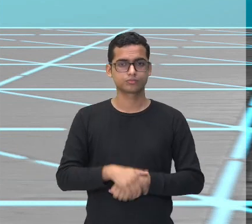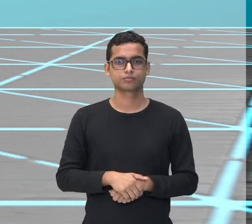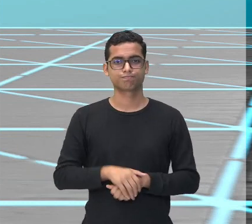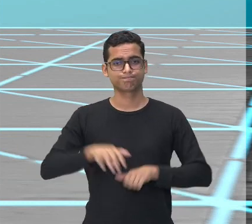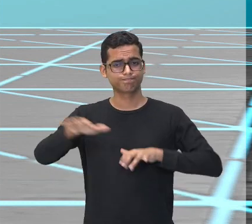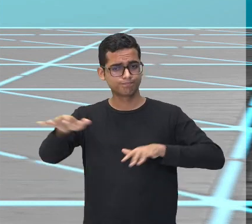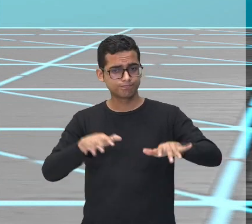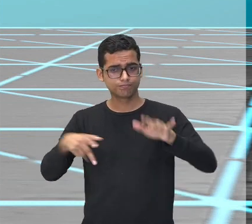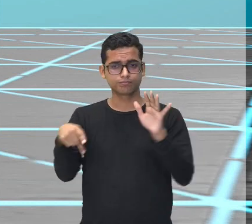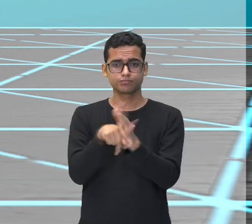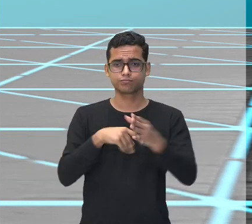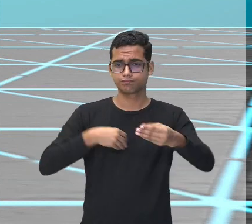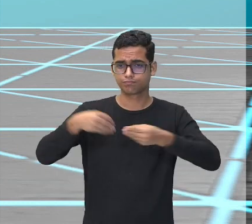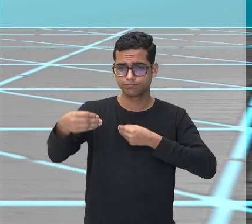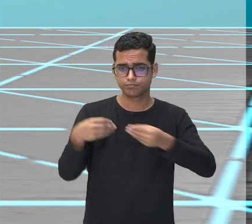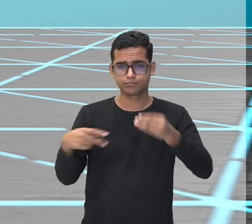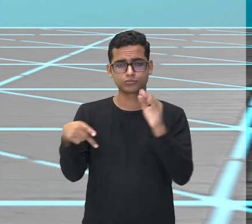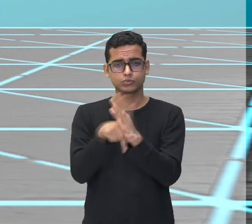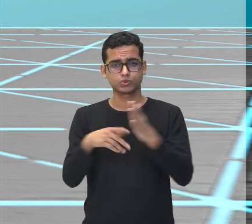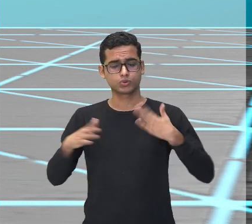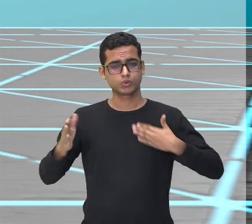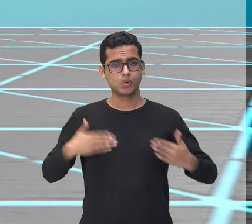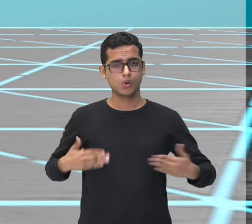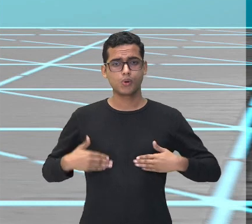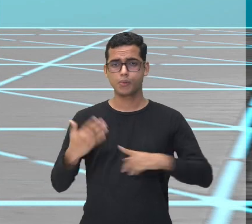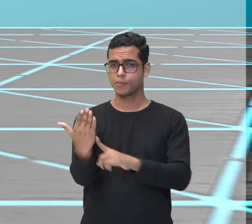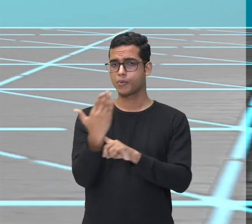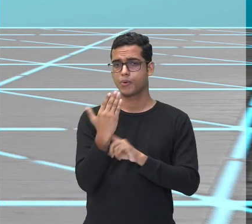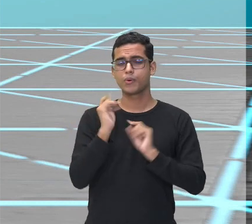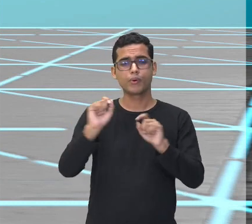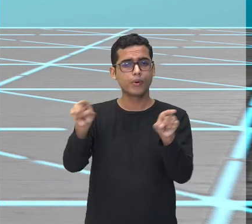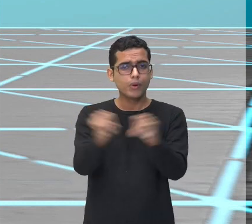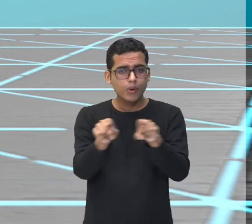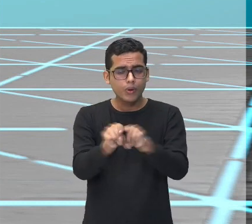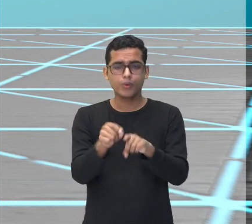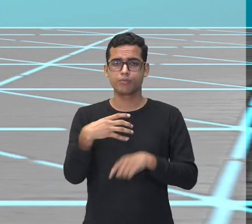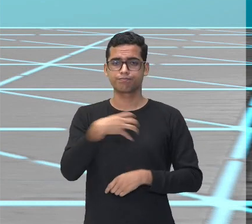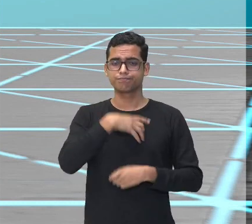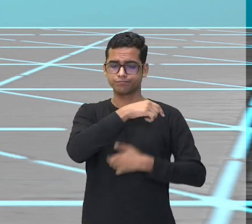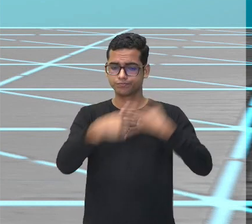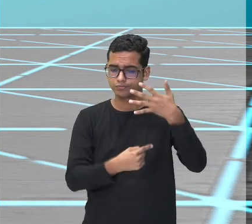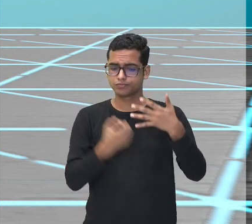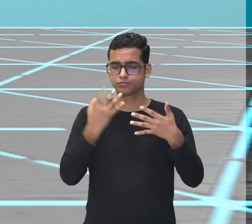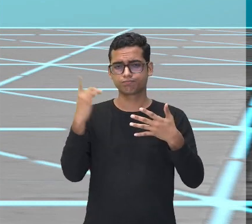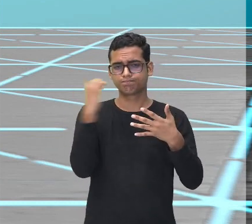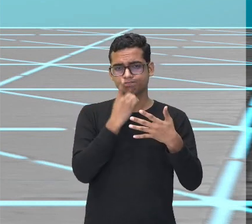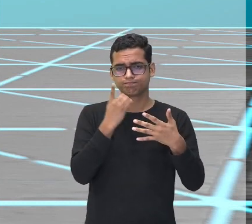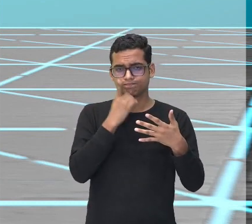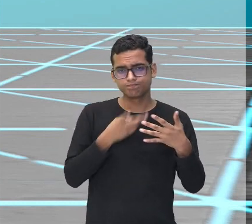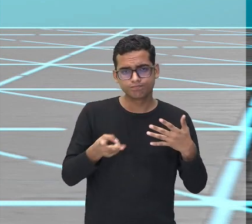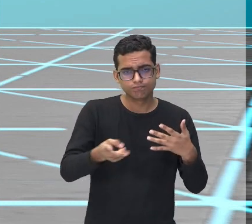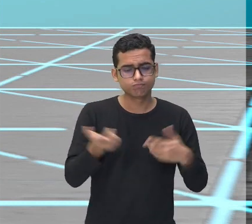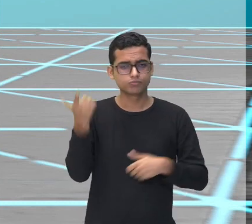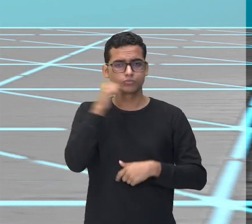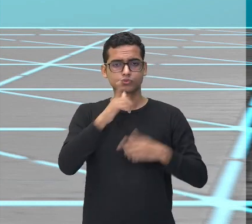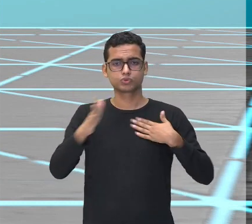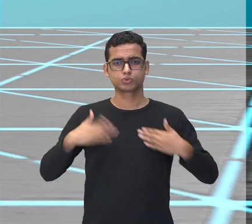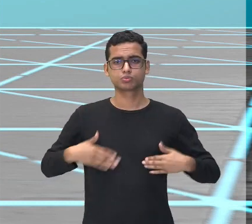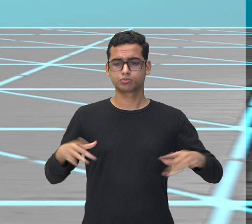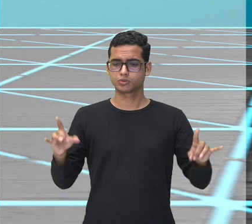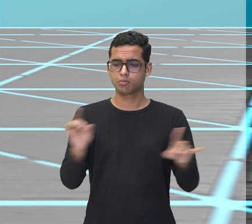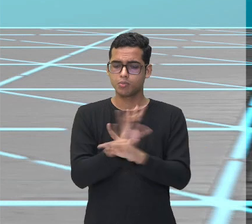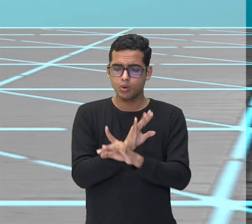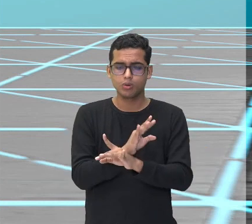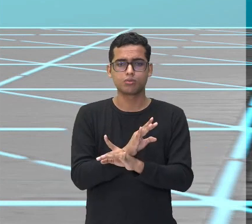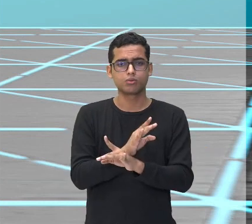da flexibilidade, nos traz justamente esses benefícios para o nosso dia a dia, porque vai deixar o nosso corpo preparado para que a